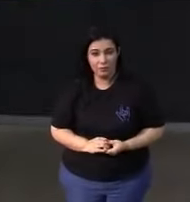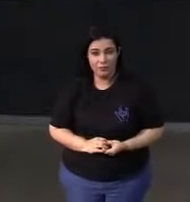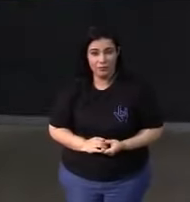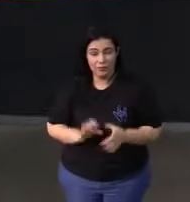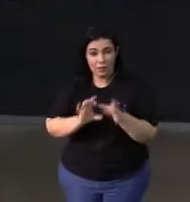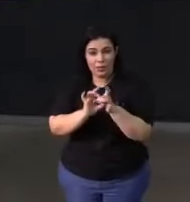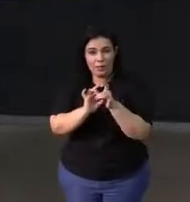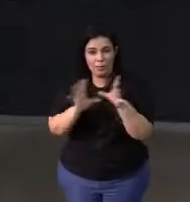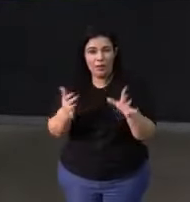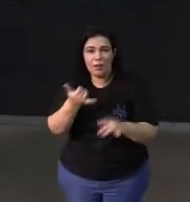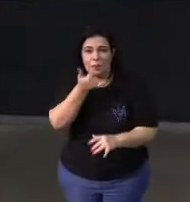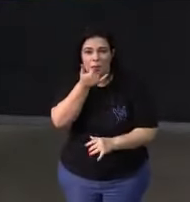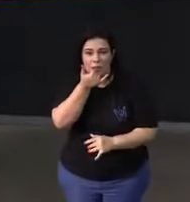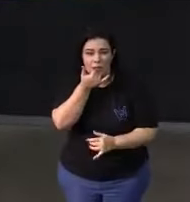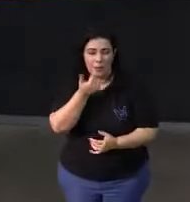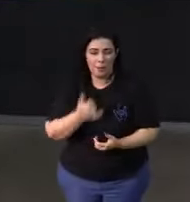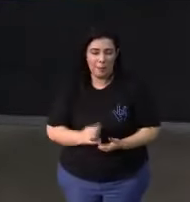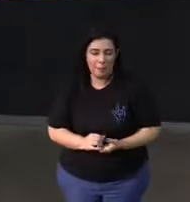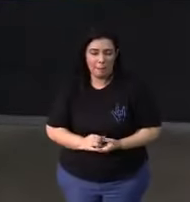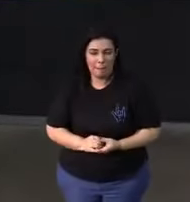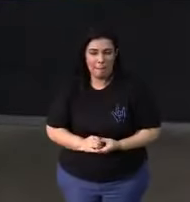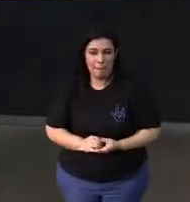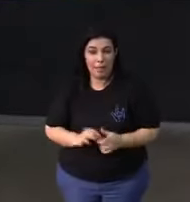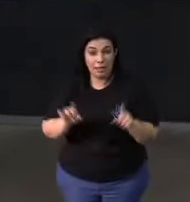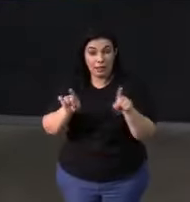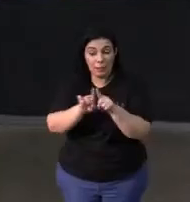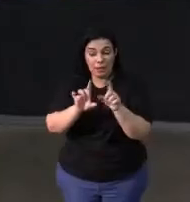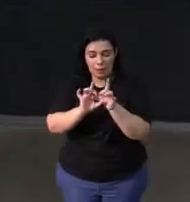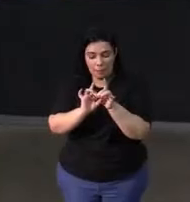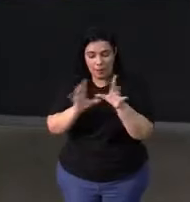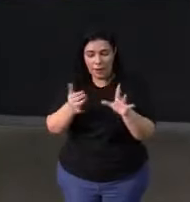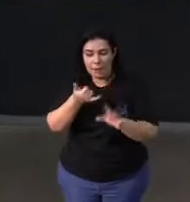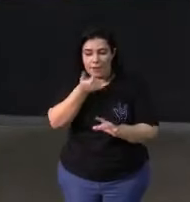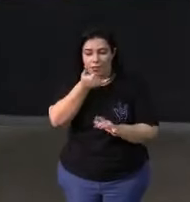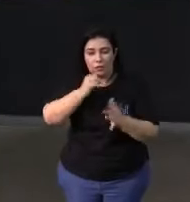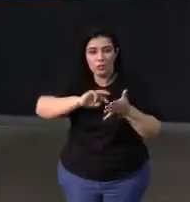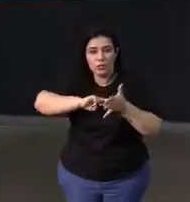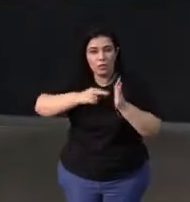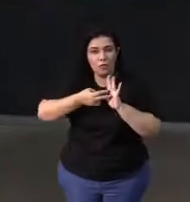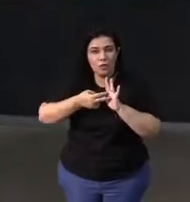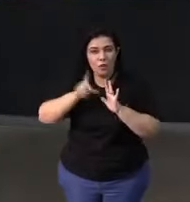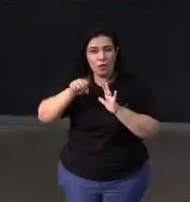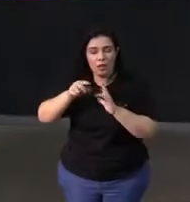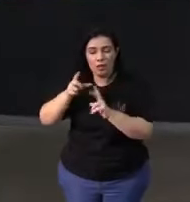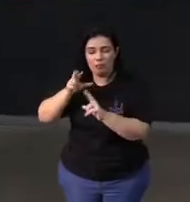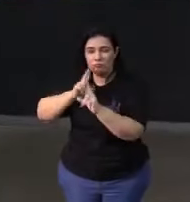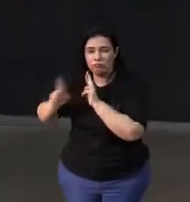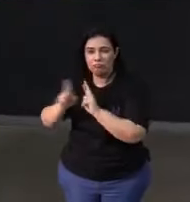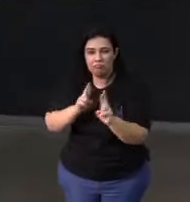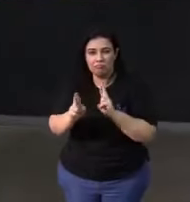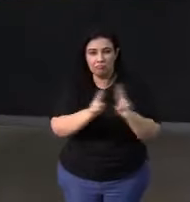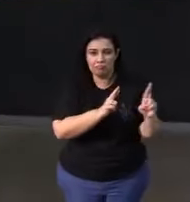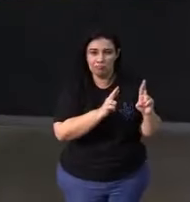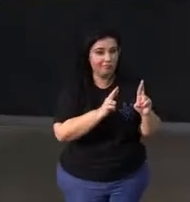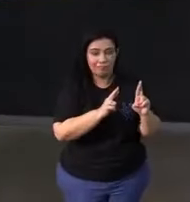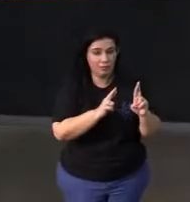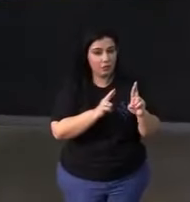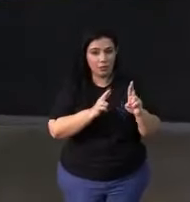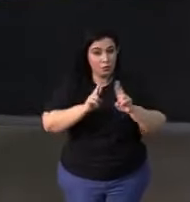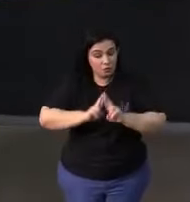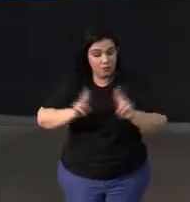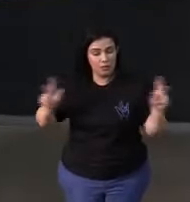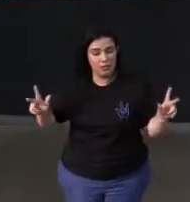Libera o perdão, irmão. E liberar perdão não significa ter comunhão. São coisas distintas.